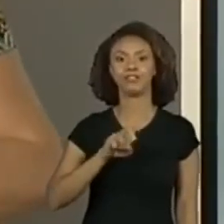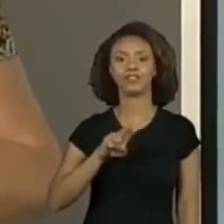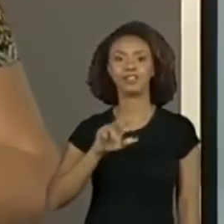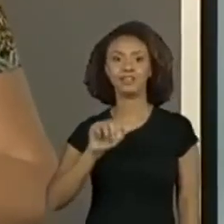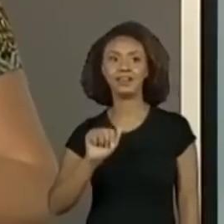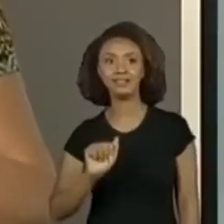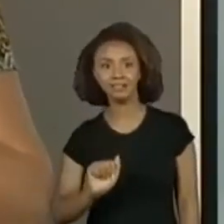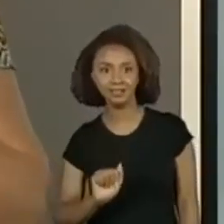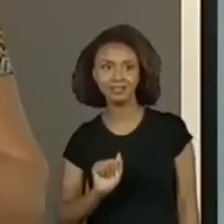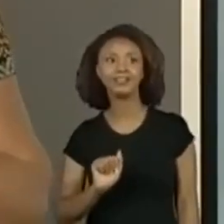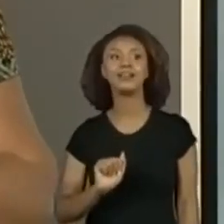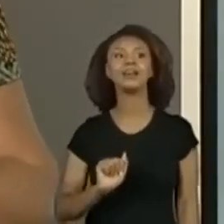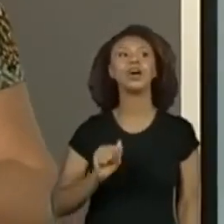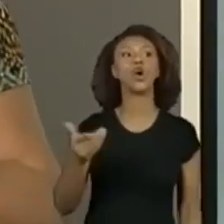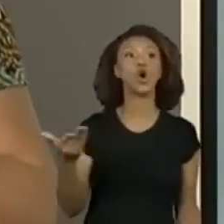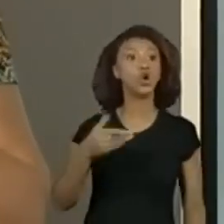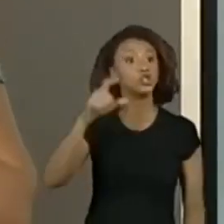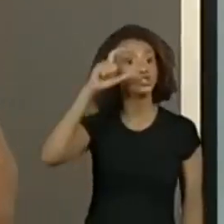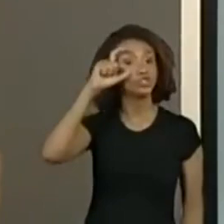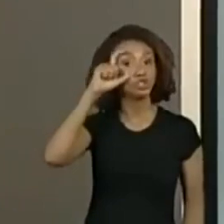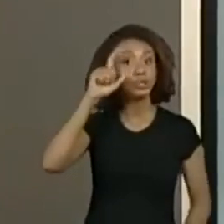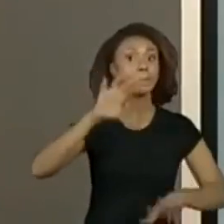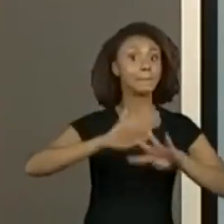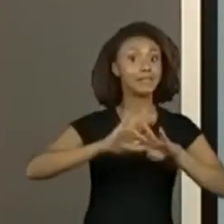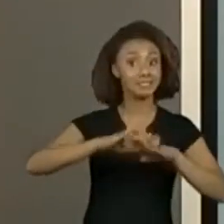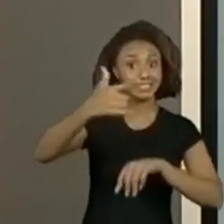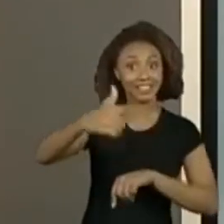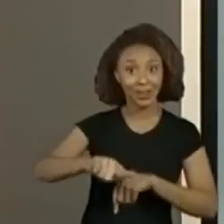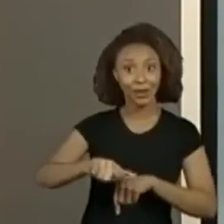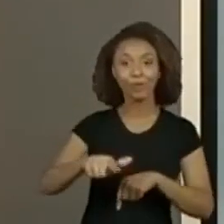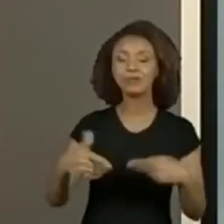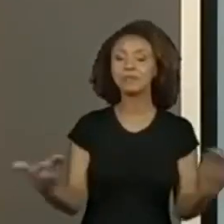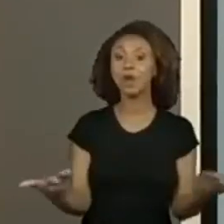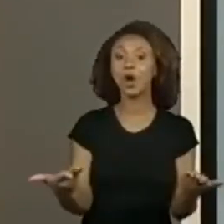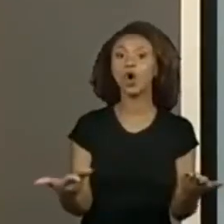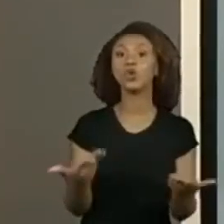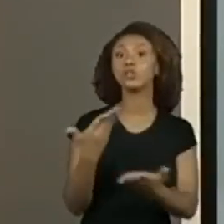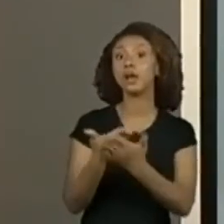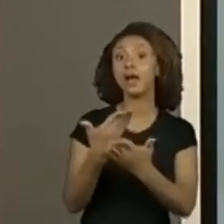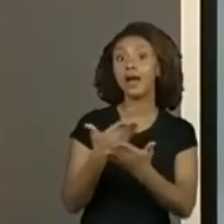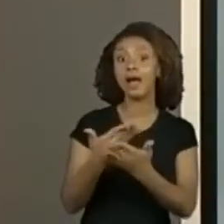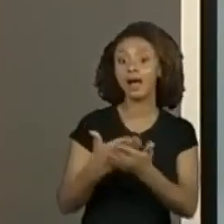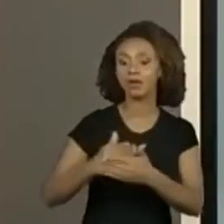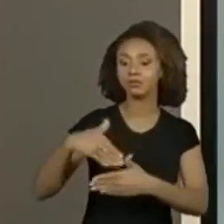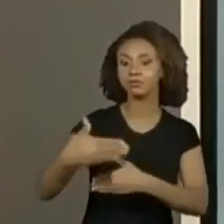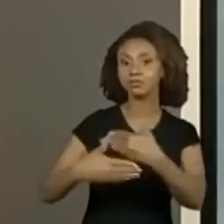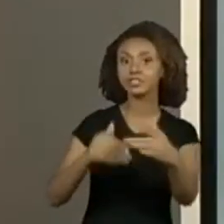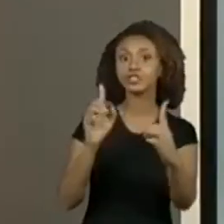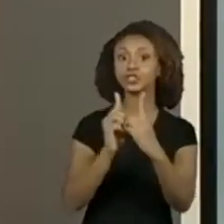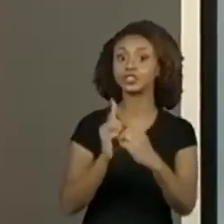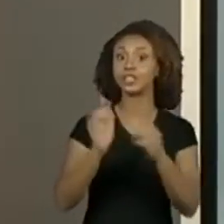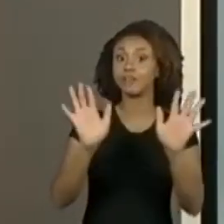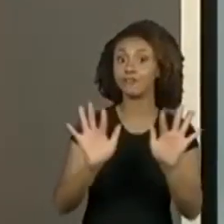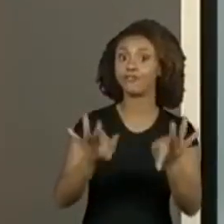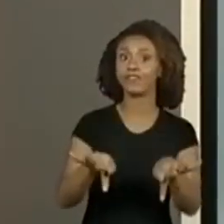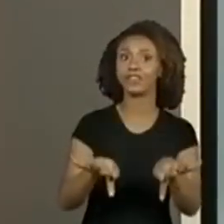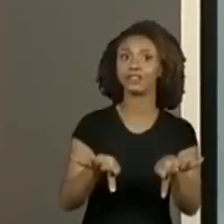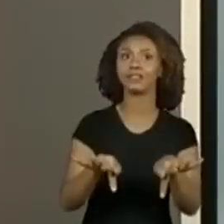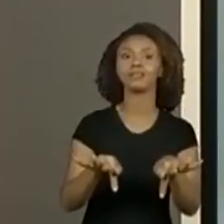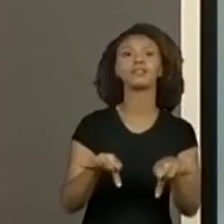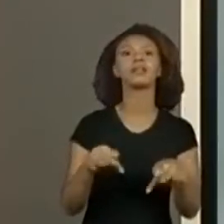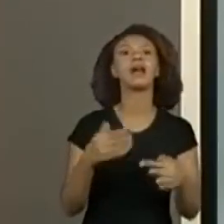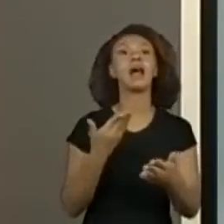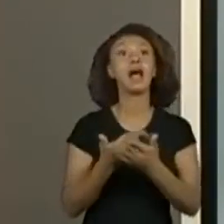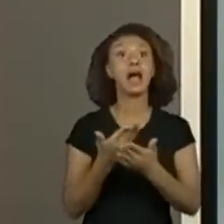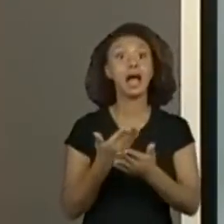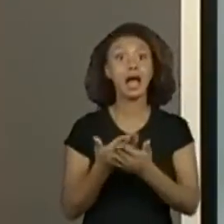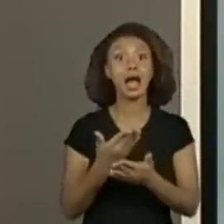uma aula de matemática isso mesmo hoje nós vamos então finalizar aí a nossa sequência didática não é as nossas aulas